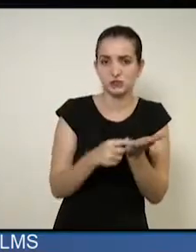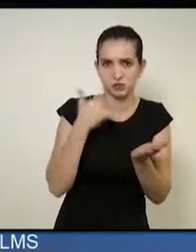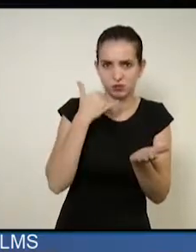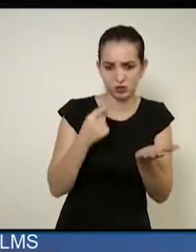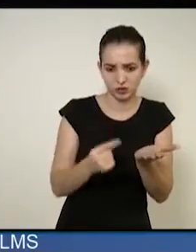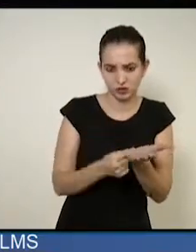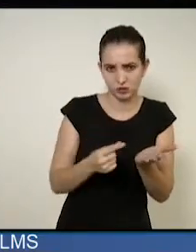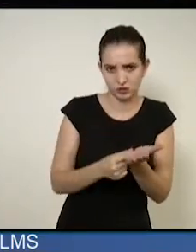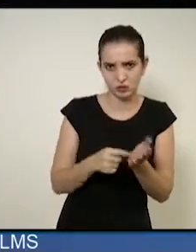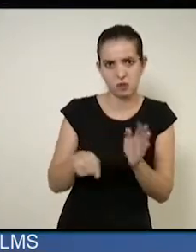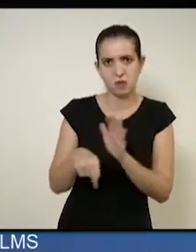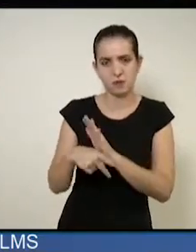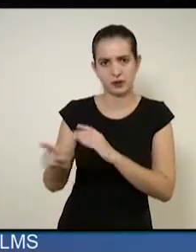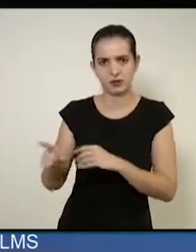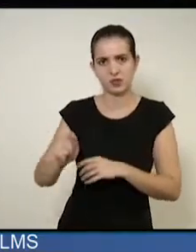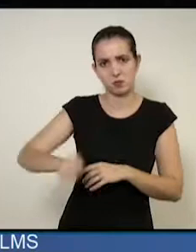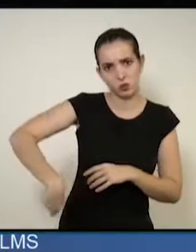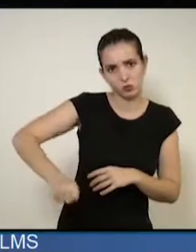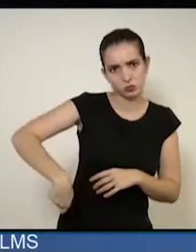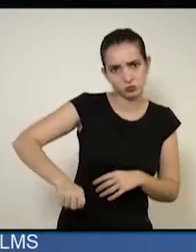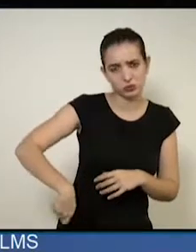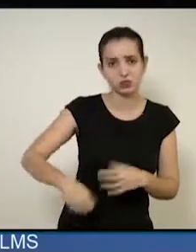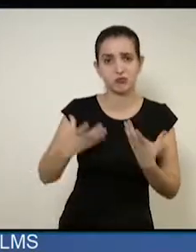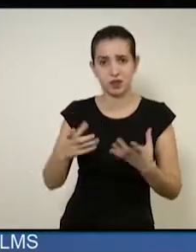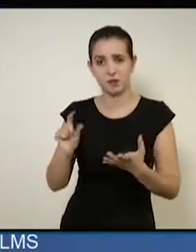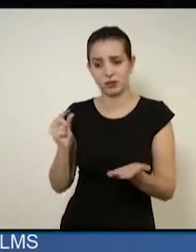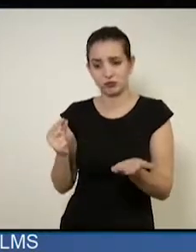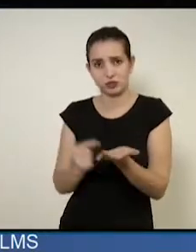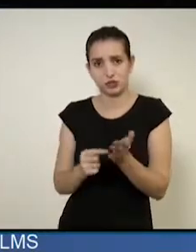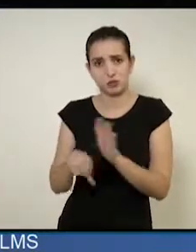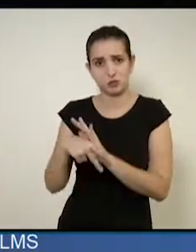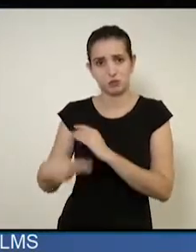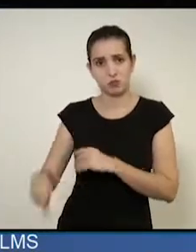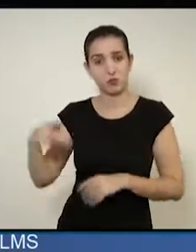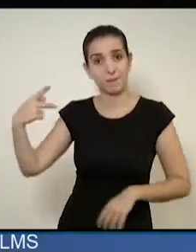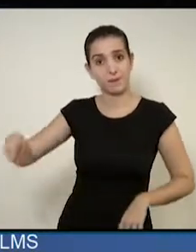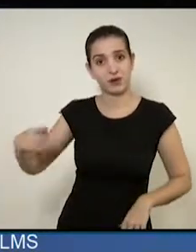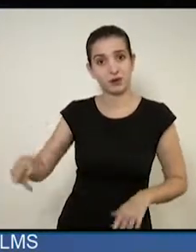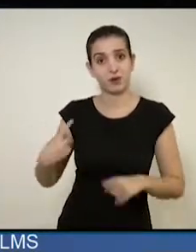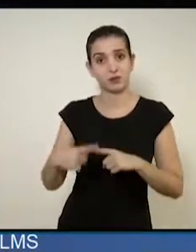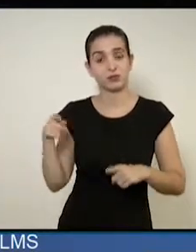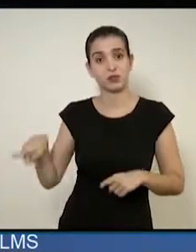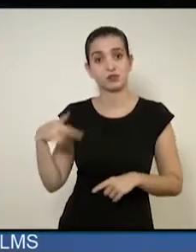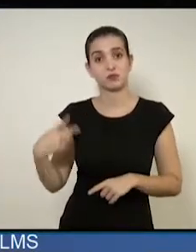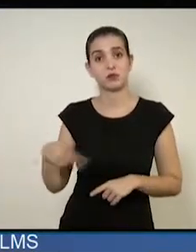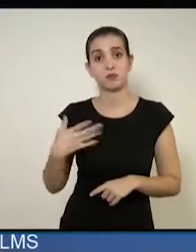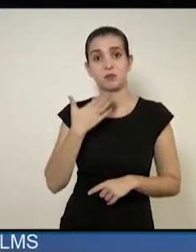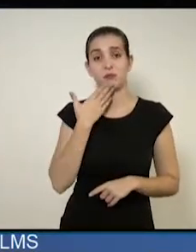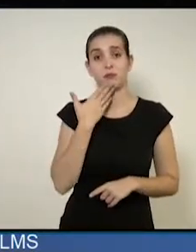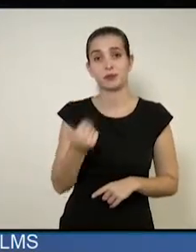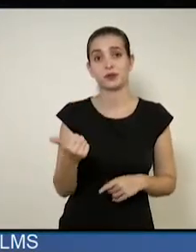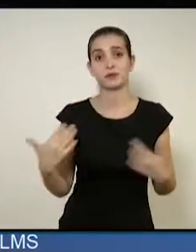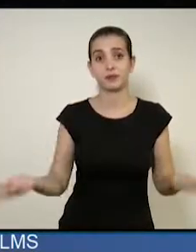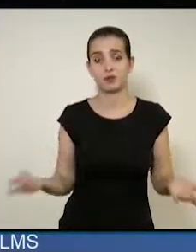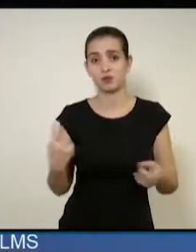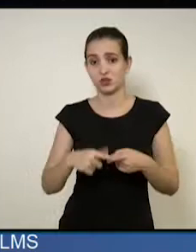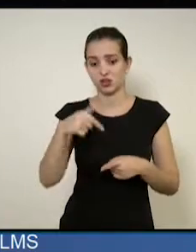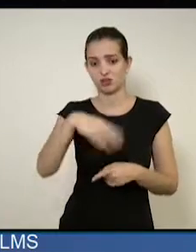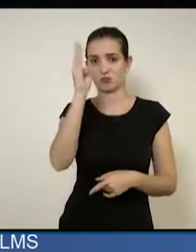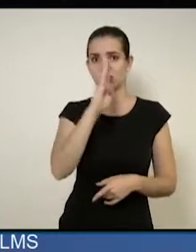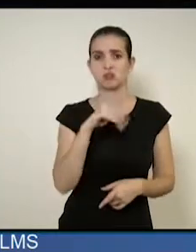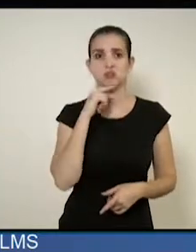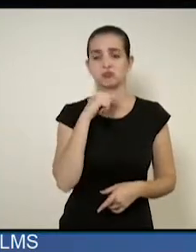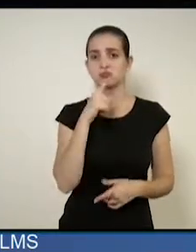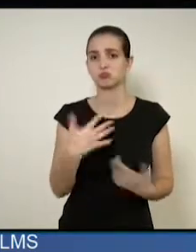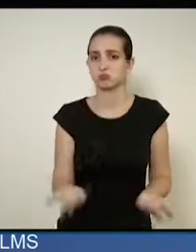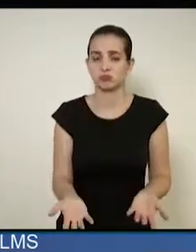na região ali que tem várias pousadas, preferem pegar um chip da telefonia do Paraguai, porque a telefonia brasileira não funciona.